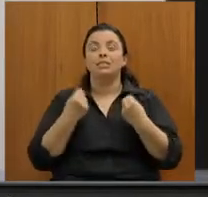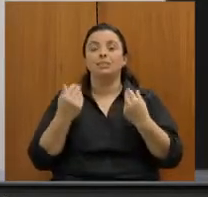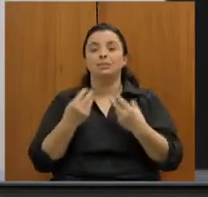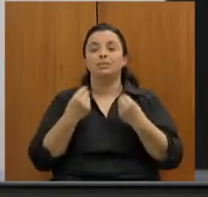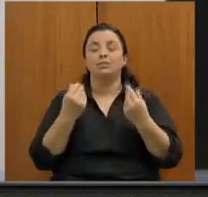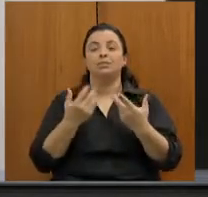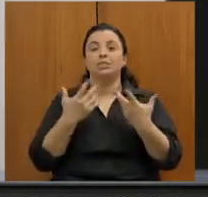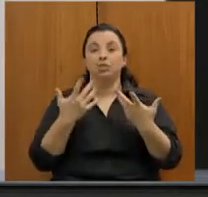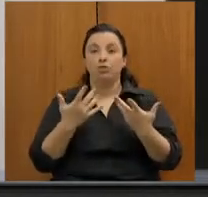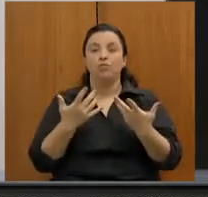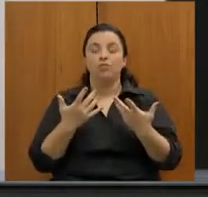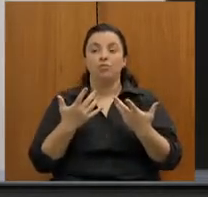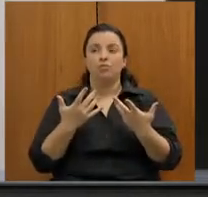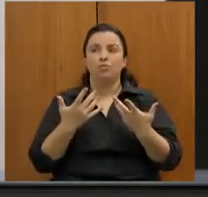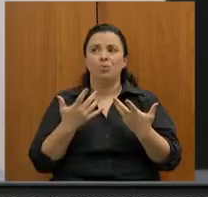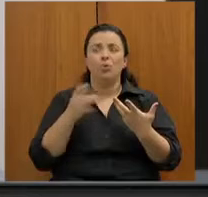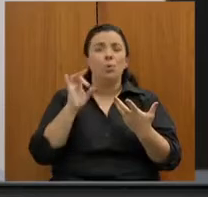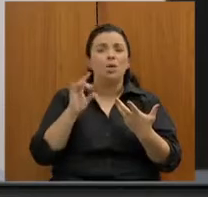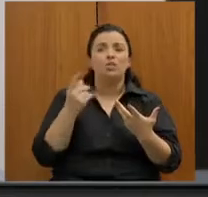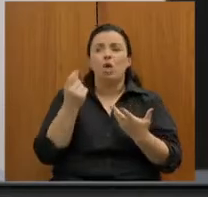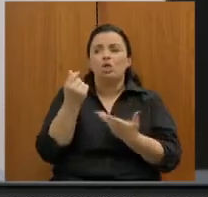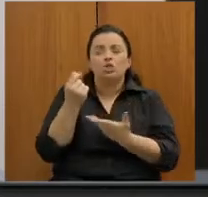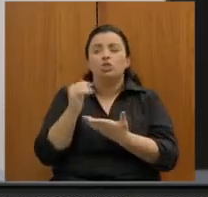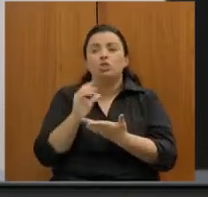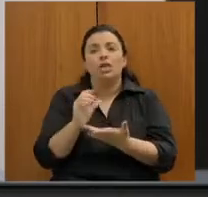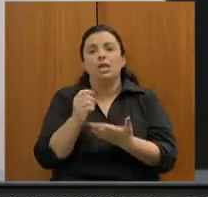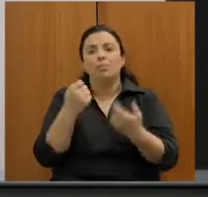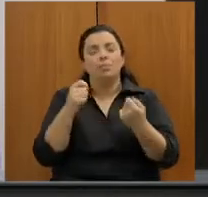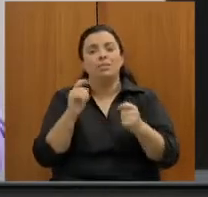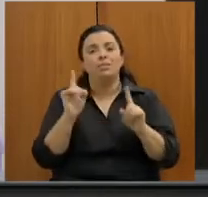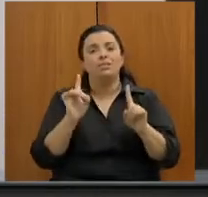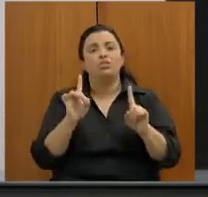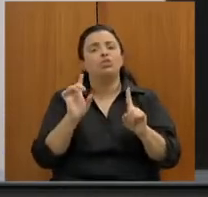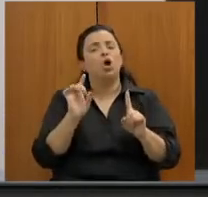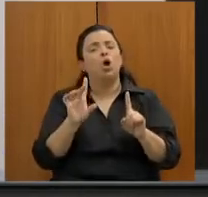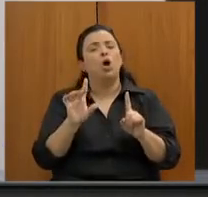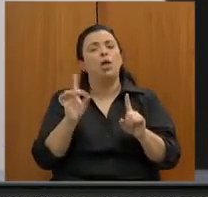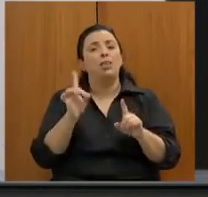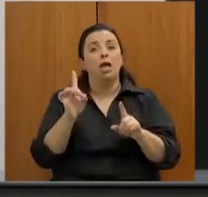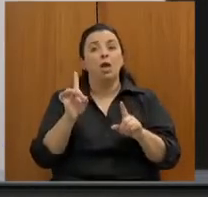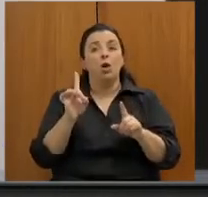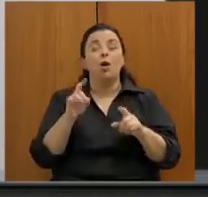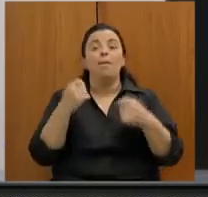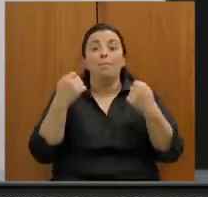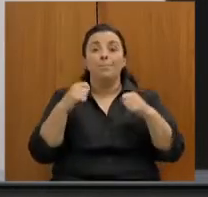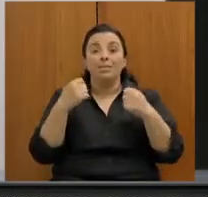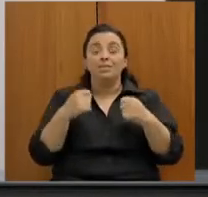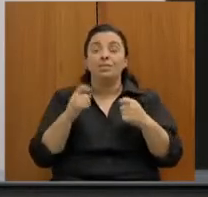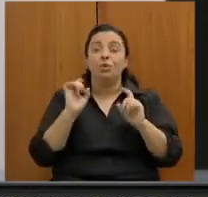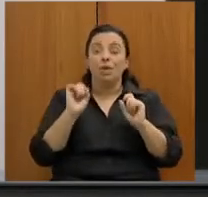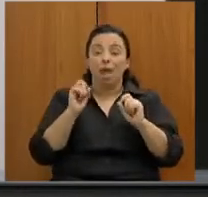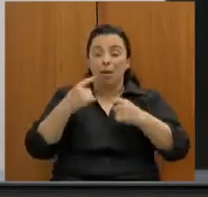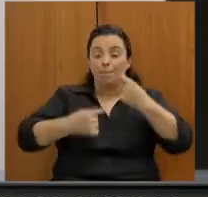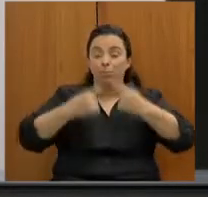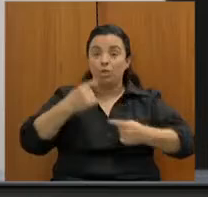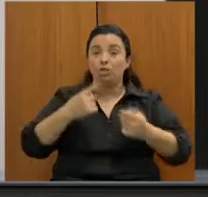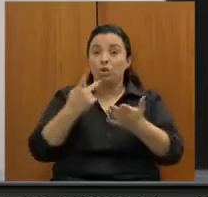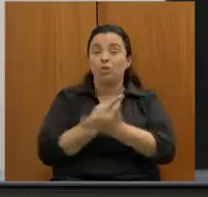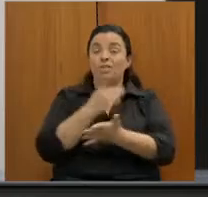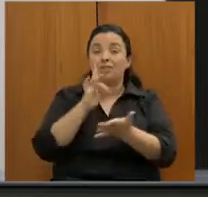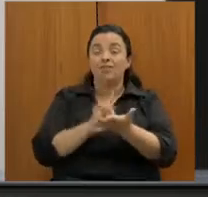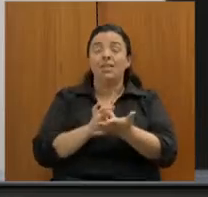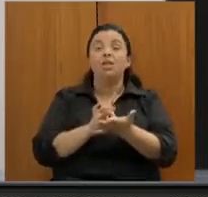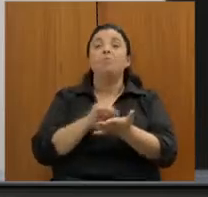que não é grana não é dinheiro nós precisamos para fazer a nossa a política acontecer é um processo de articulação